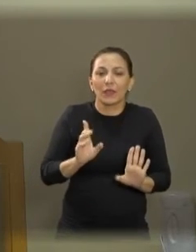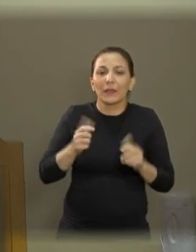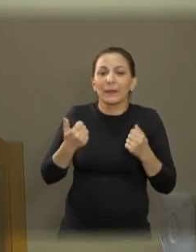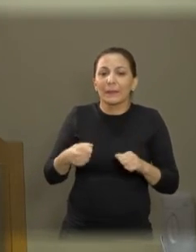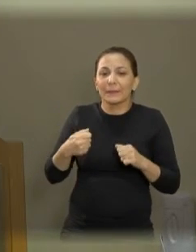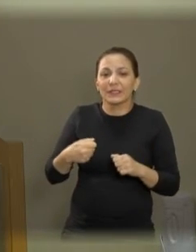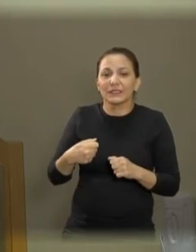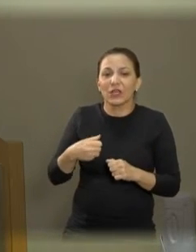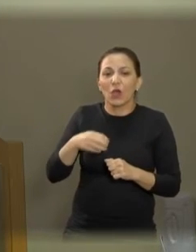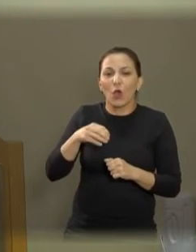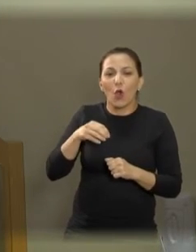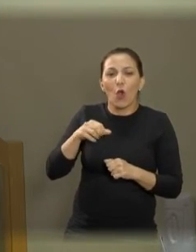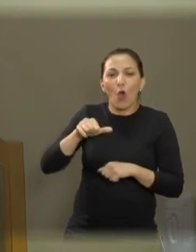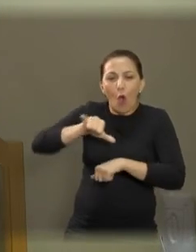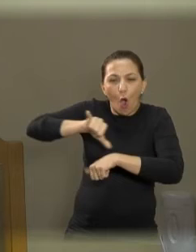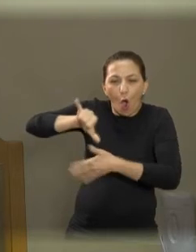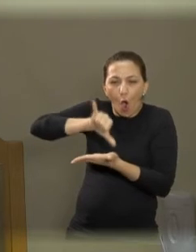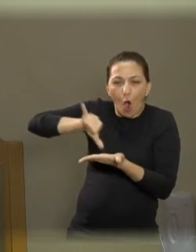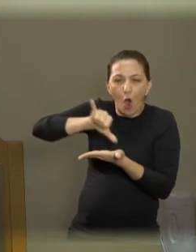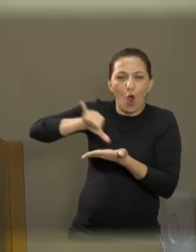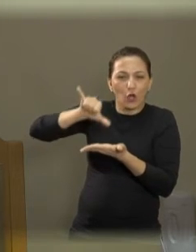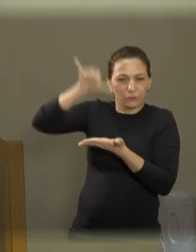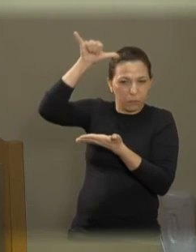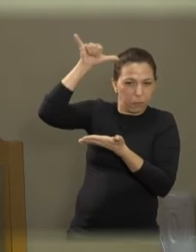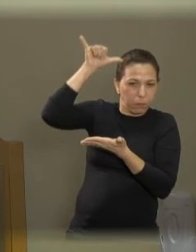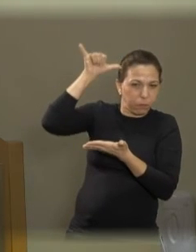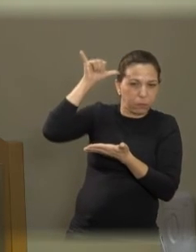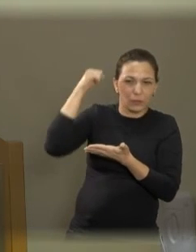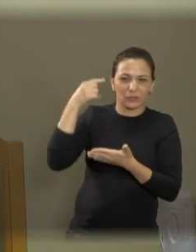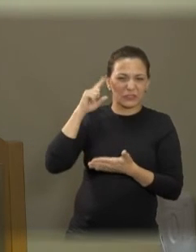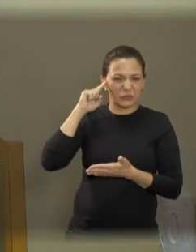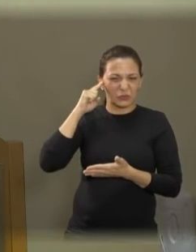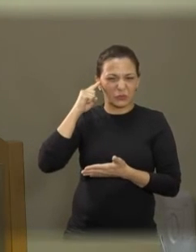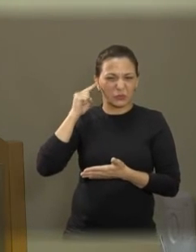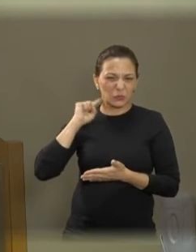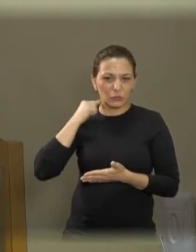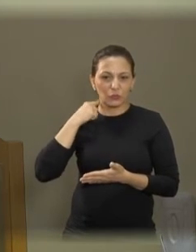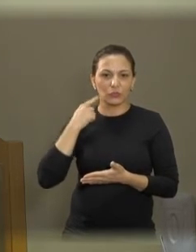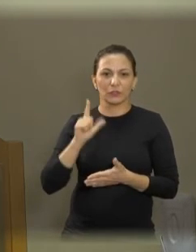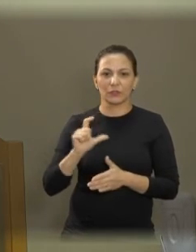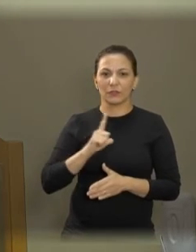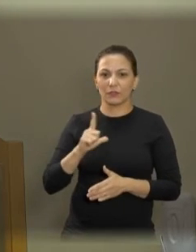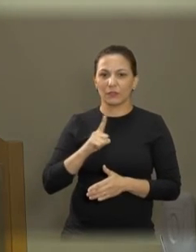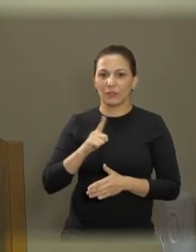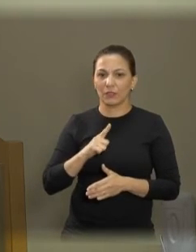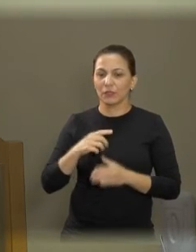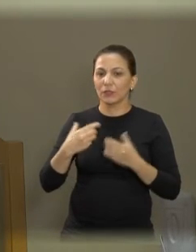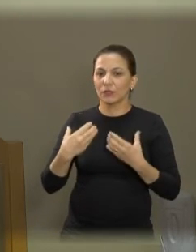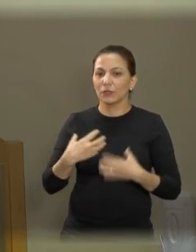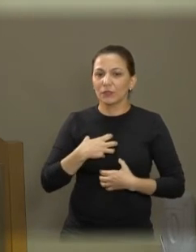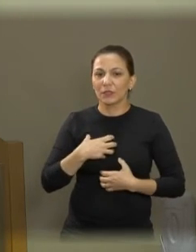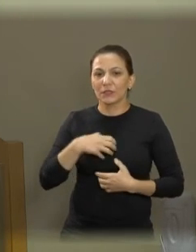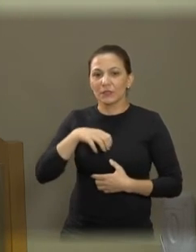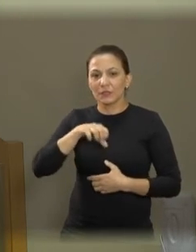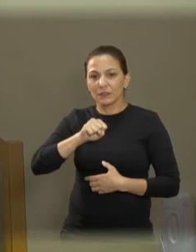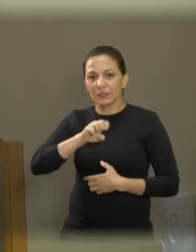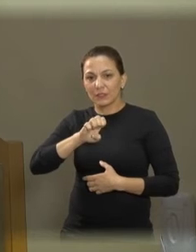a oleosidade. E eu sempre brinco. Claro, é a oleosidade, que é uma forma elegante de falar